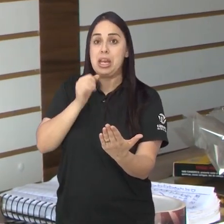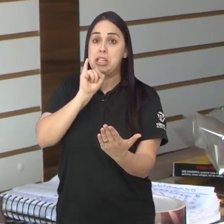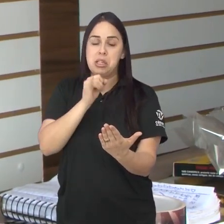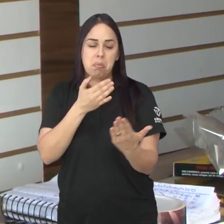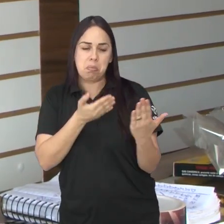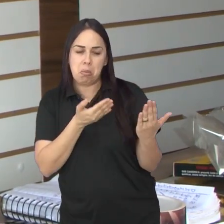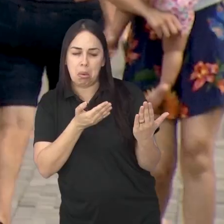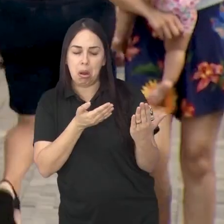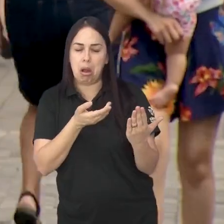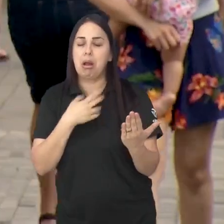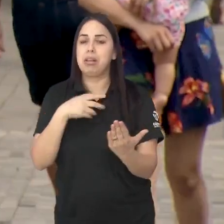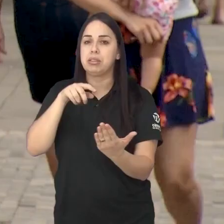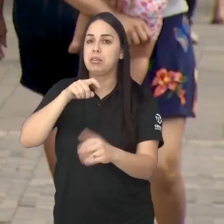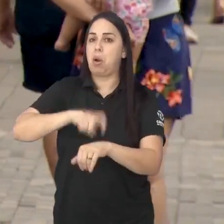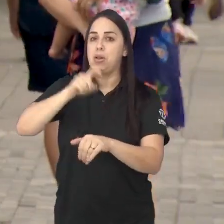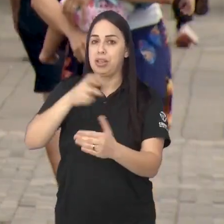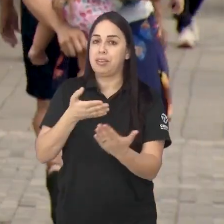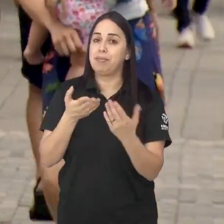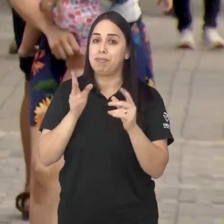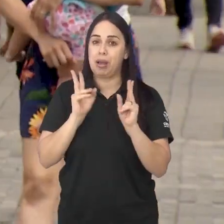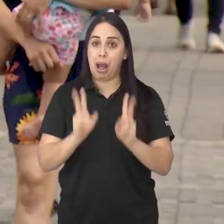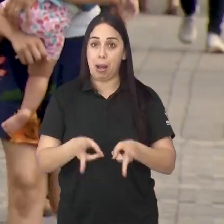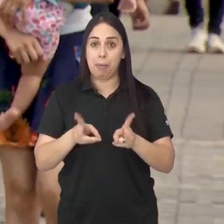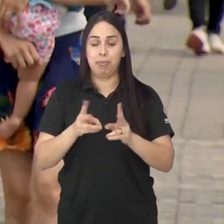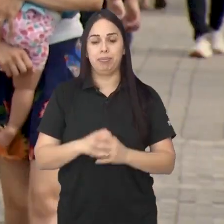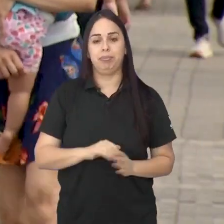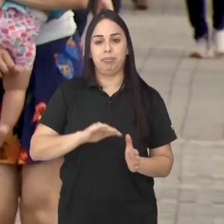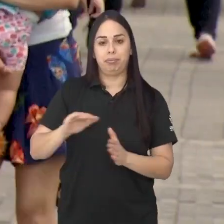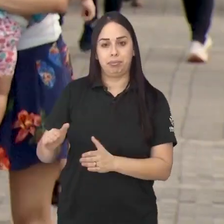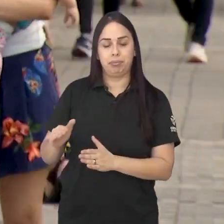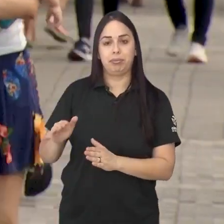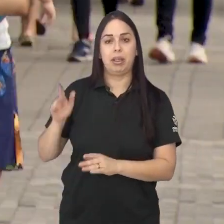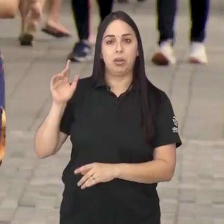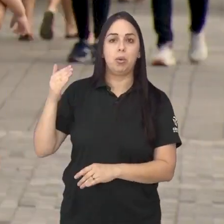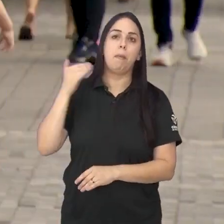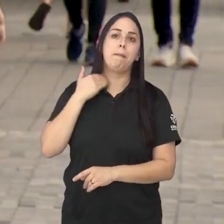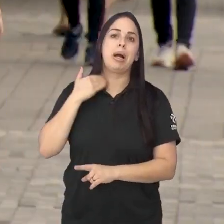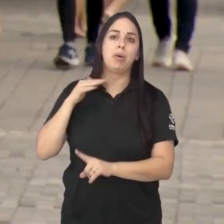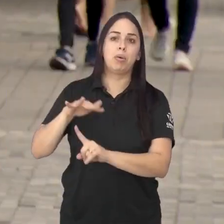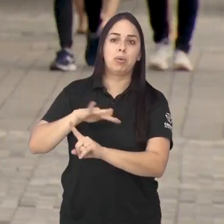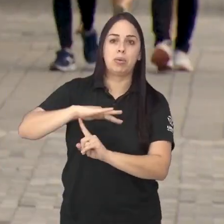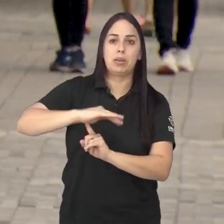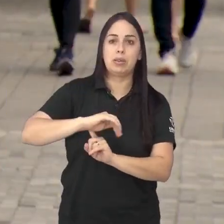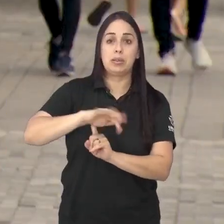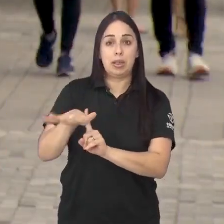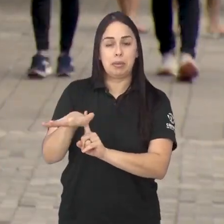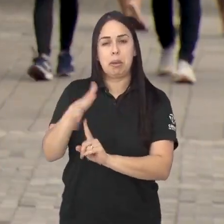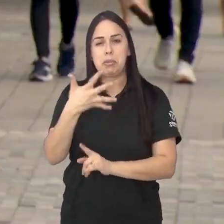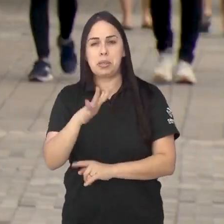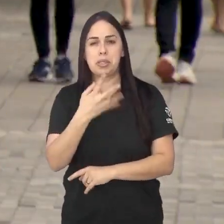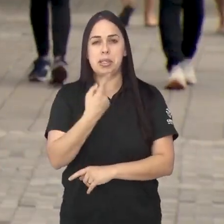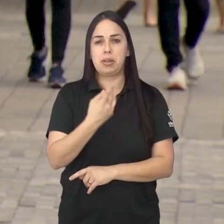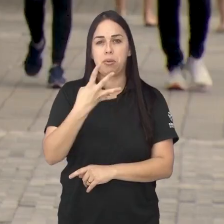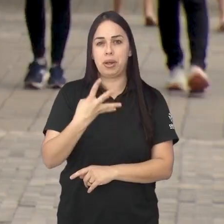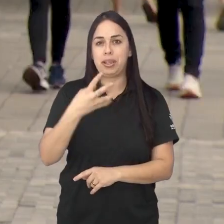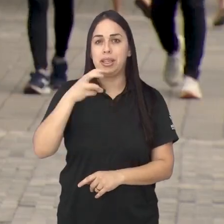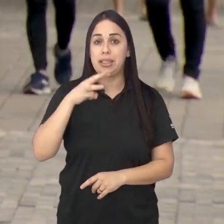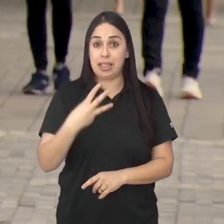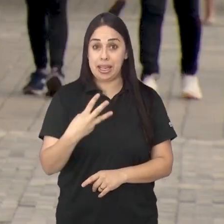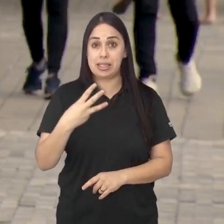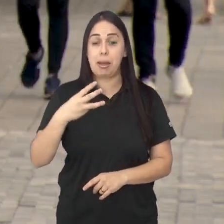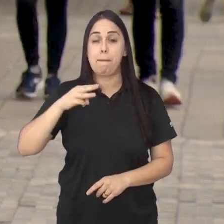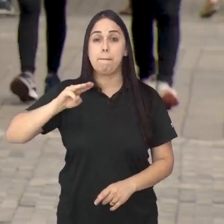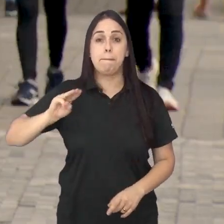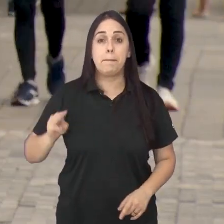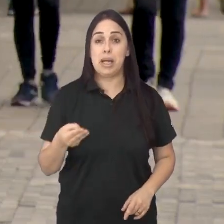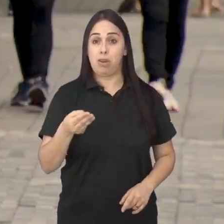tiver desconfiado, né? Seu Humberto não é uma exceção. De acordo com o Banco Central, há mais de 143 milhões